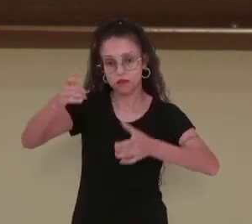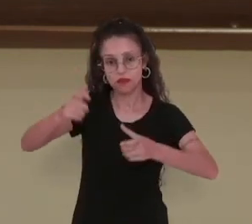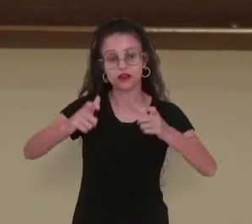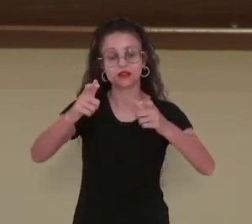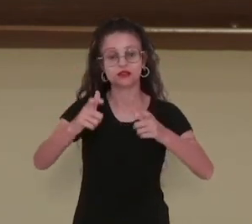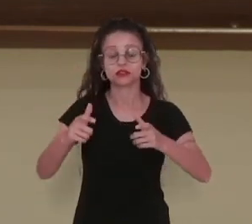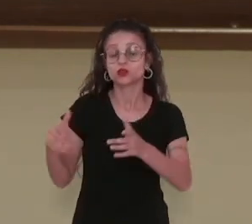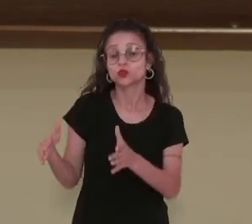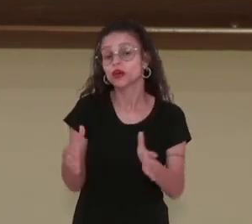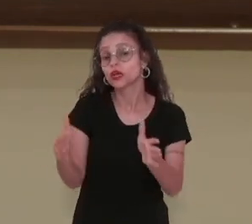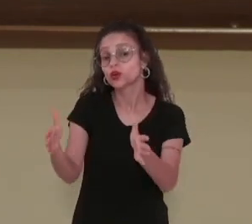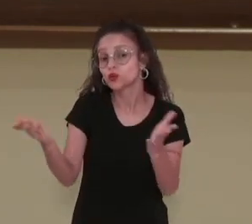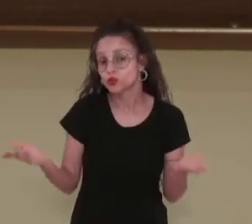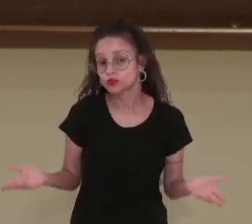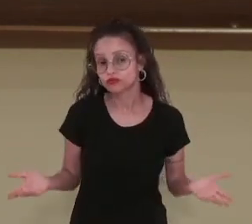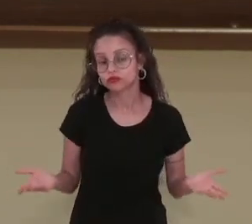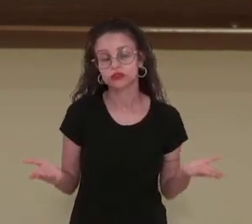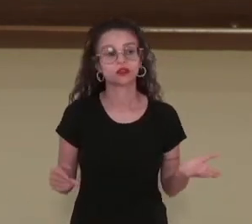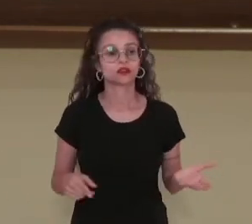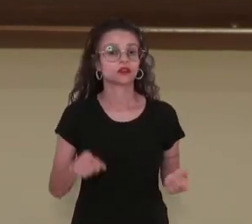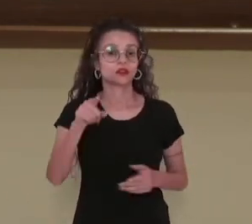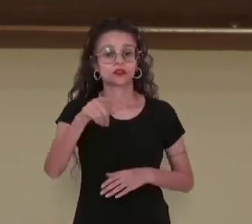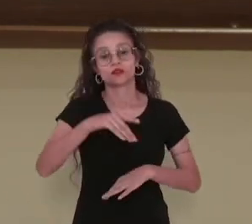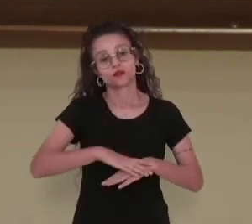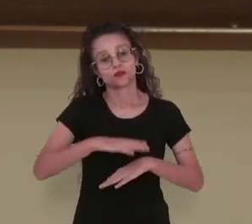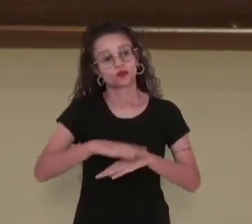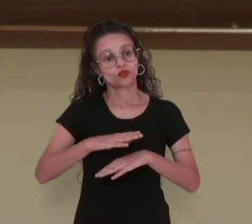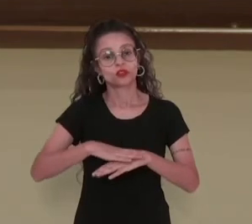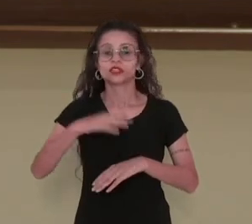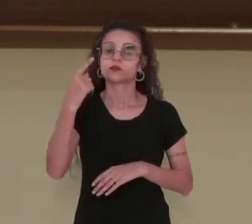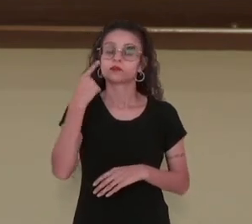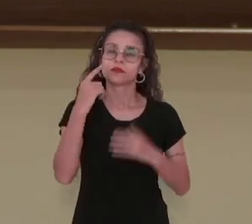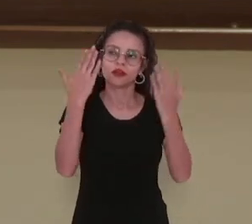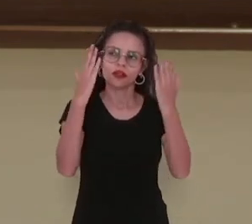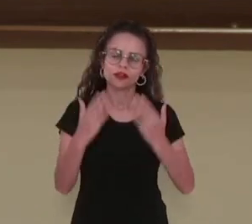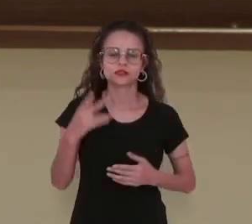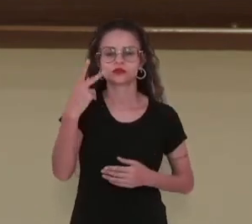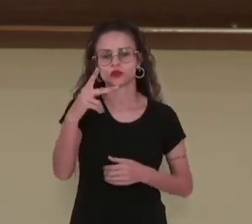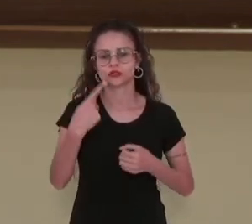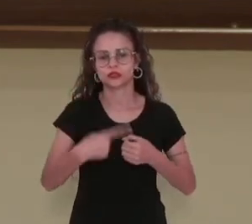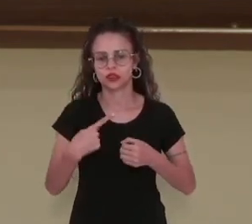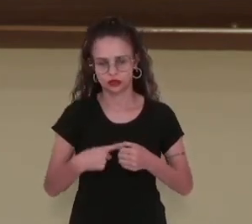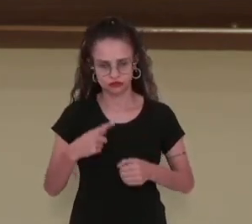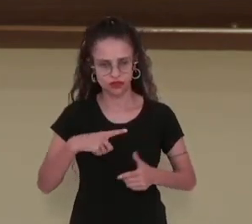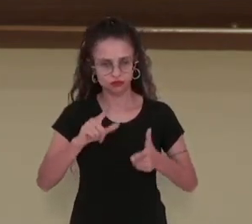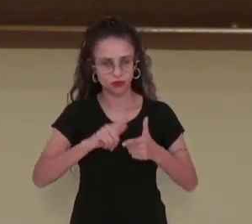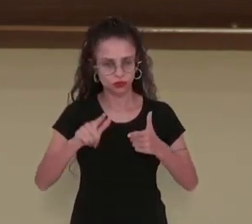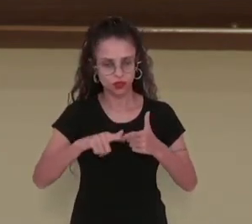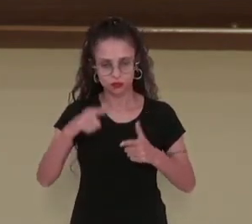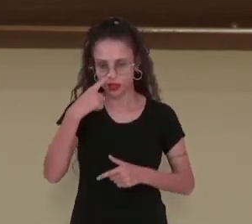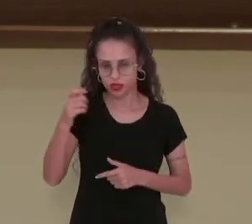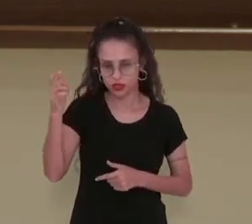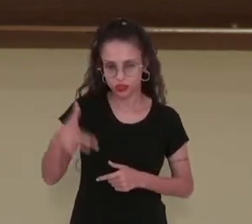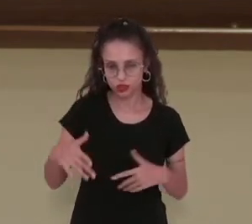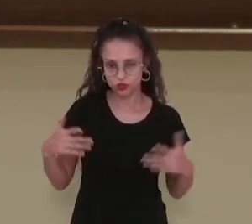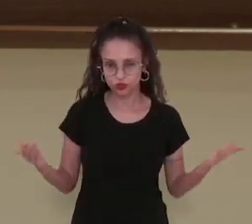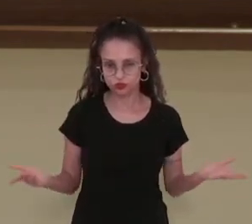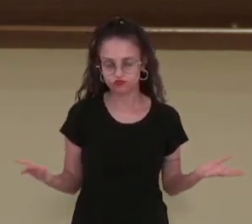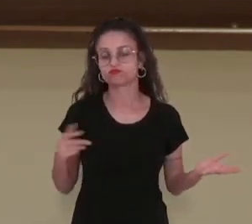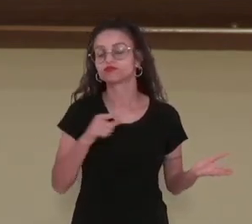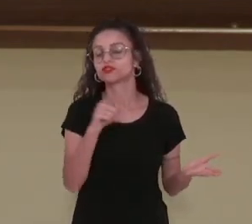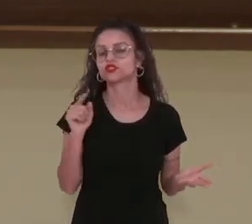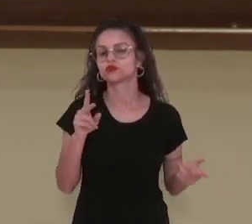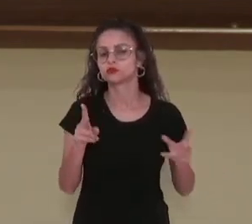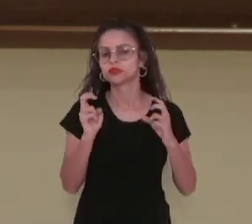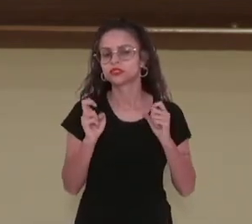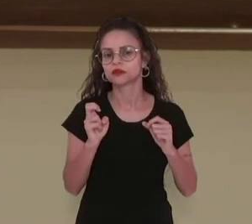nos rios? A questão era para você ver na sua cidade se há problema com os lixos, né? Você já observou